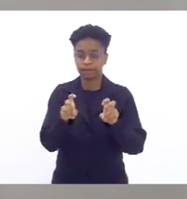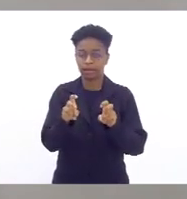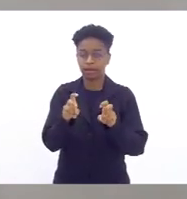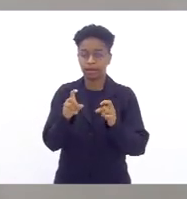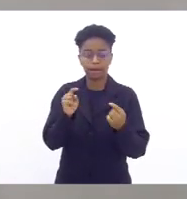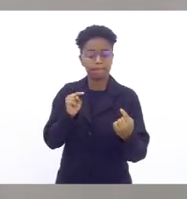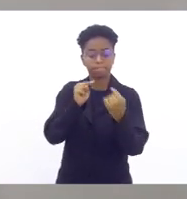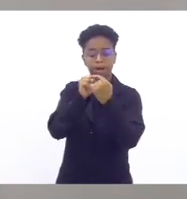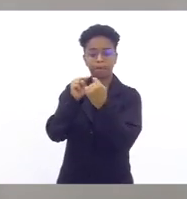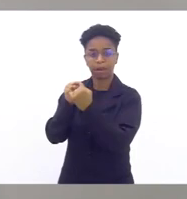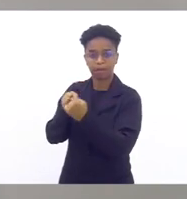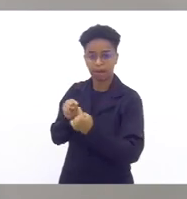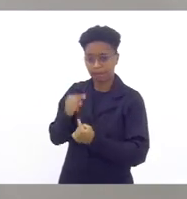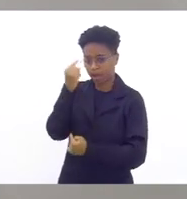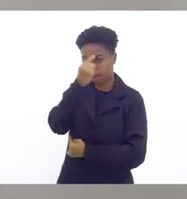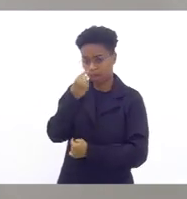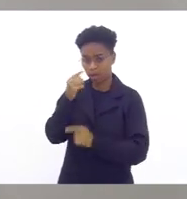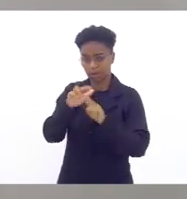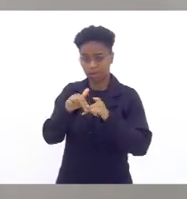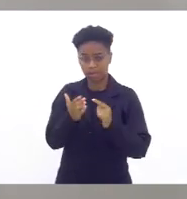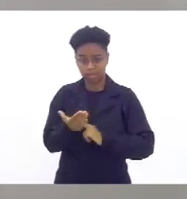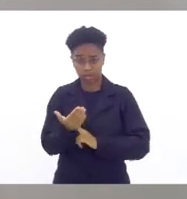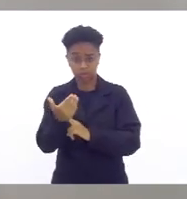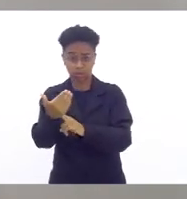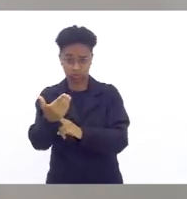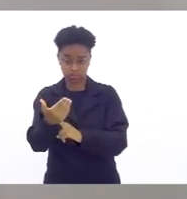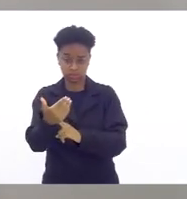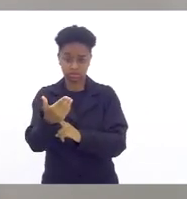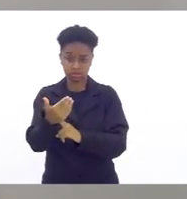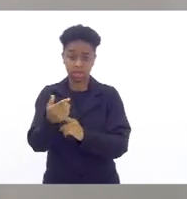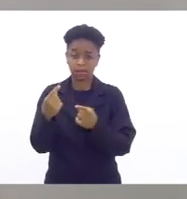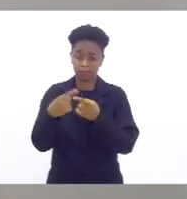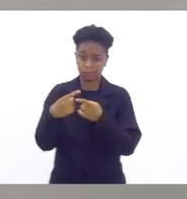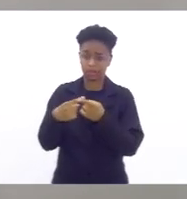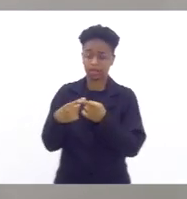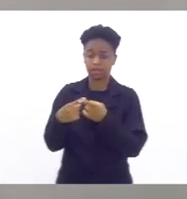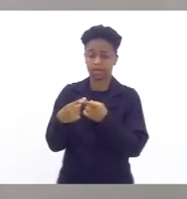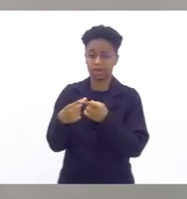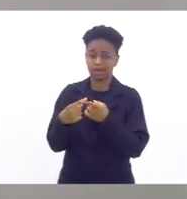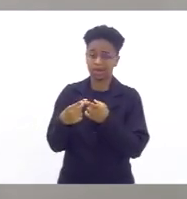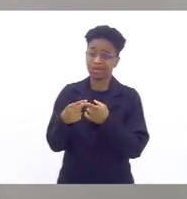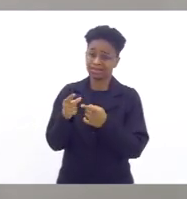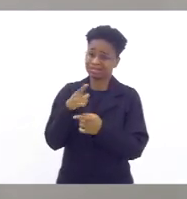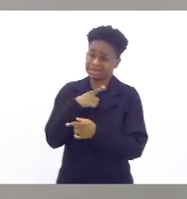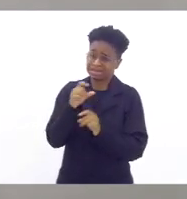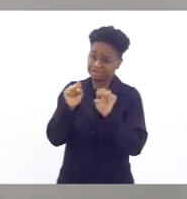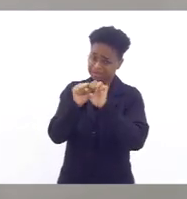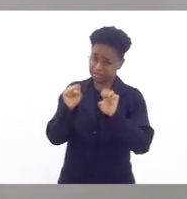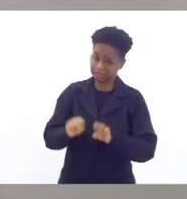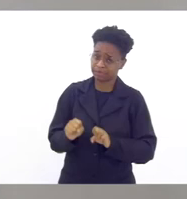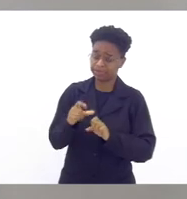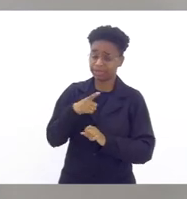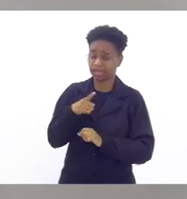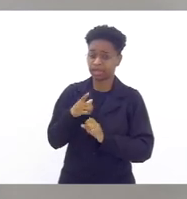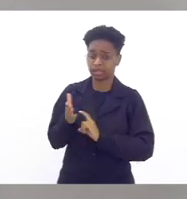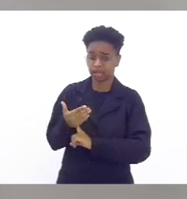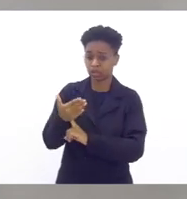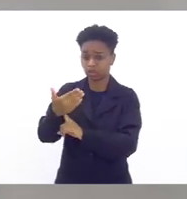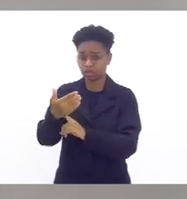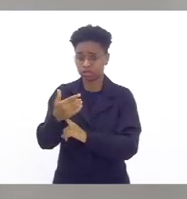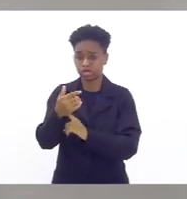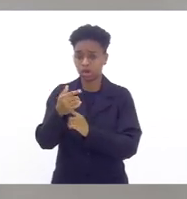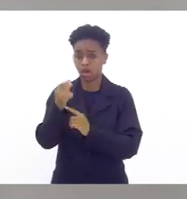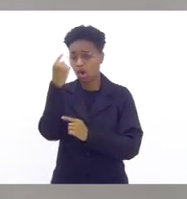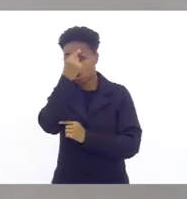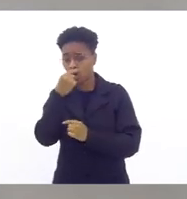facial por tecnologia né acho que isso é para ontem porque a gente tem um sistema de tecnologia uma tecnologia de reconhecimento facial